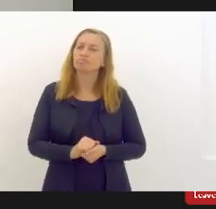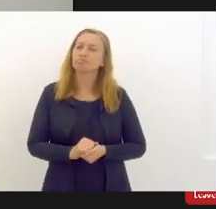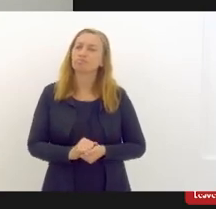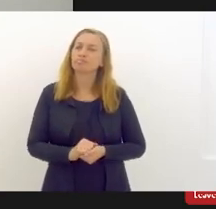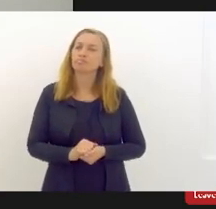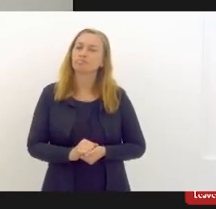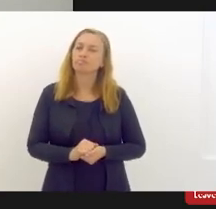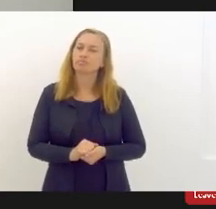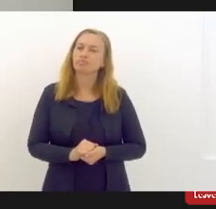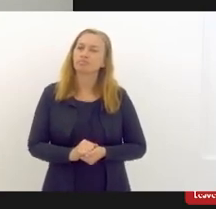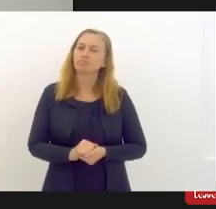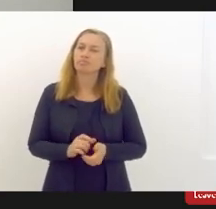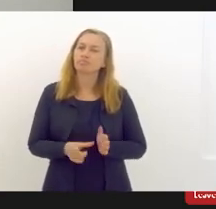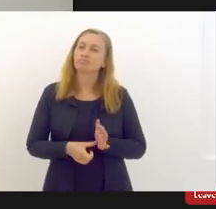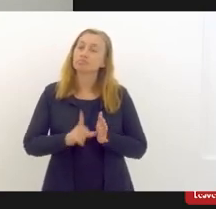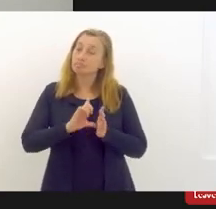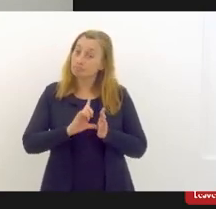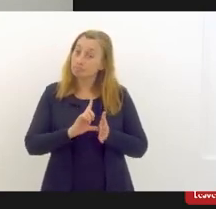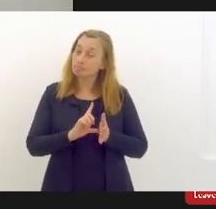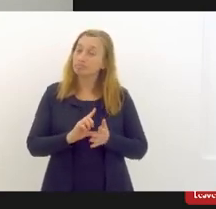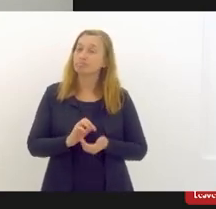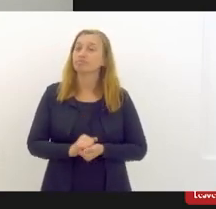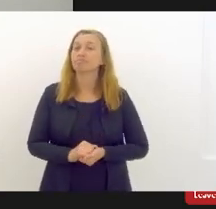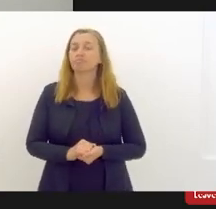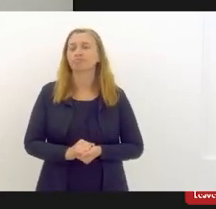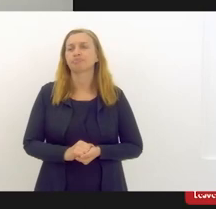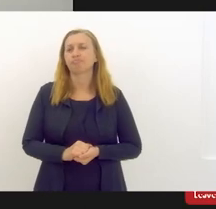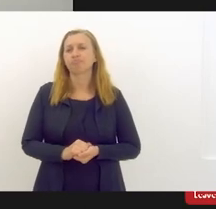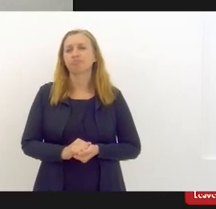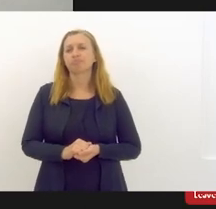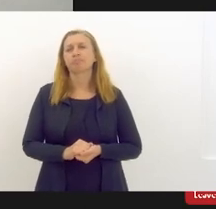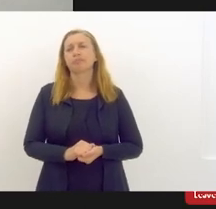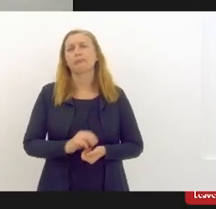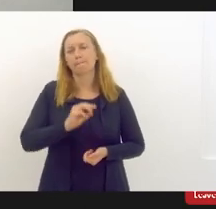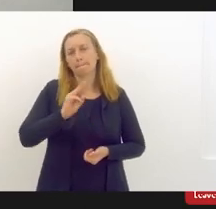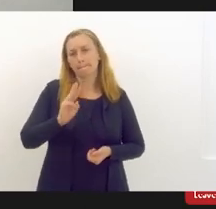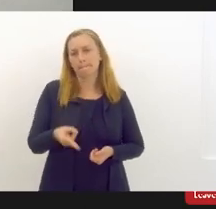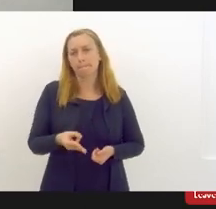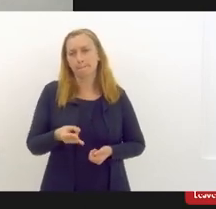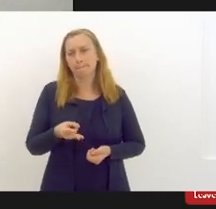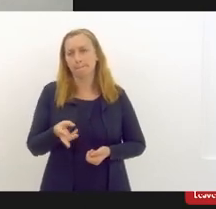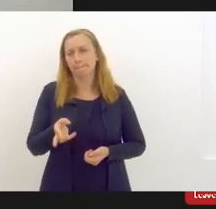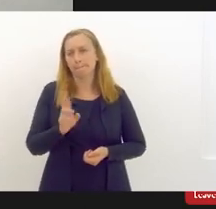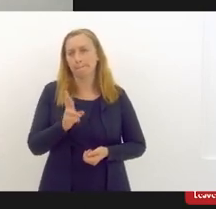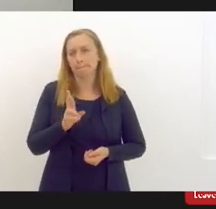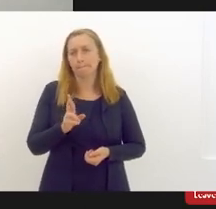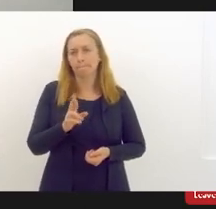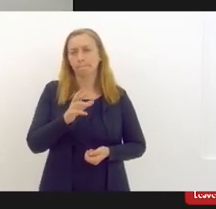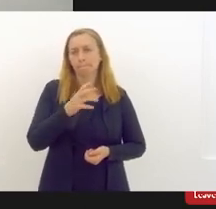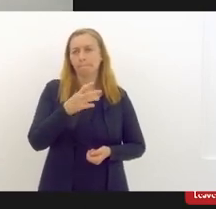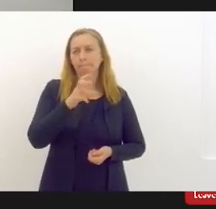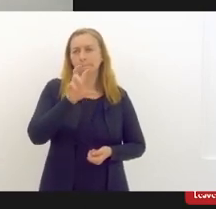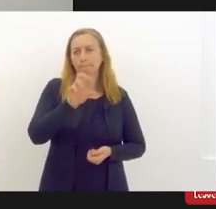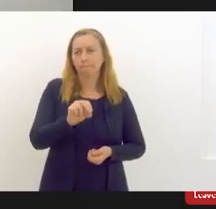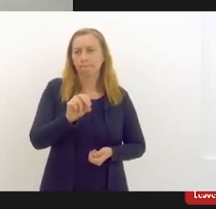né, onde a Seduc aplicou 3 milhões de reais em 50 CEPs para fazer reforma de